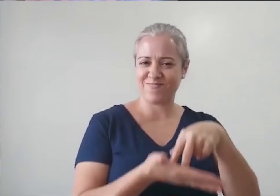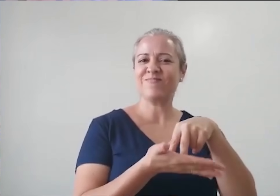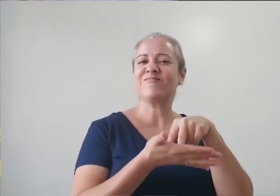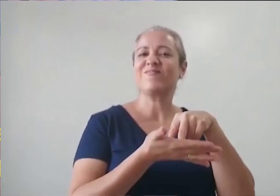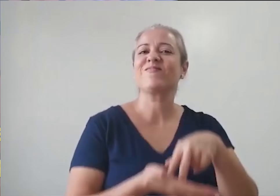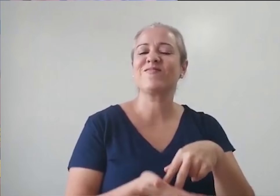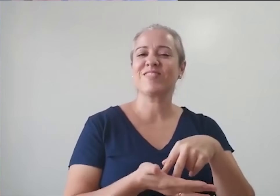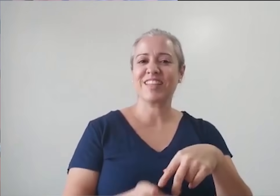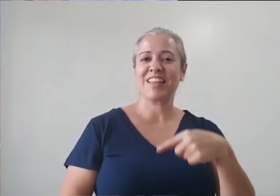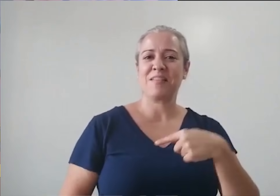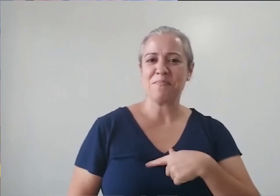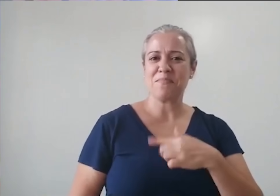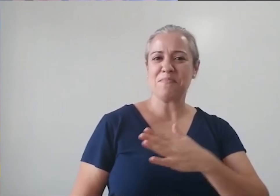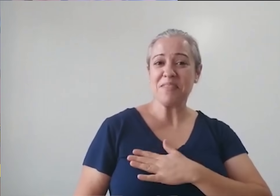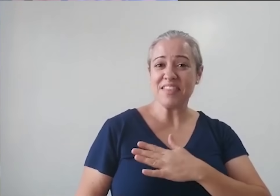abalado.